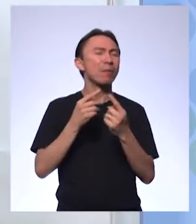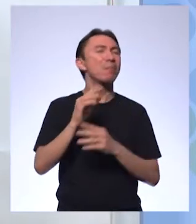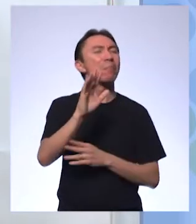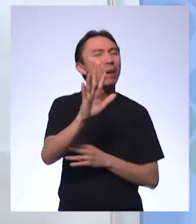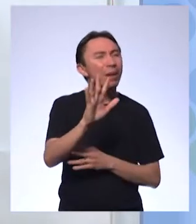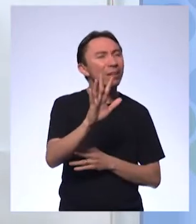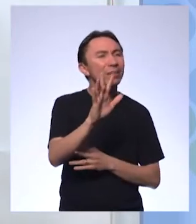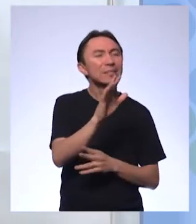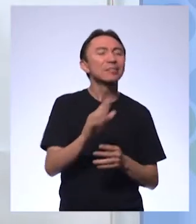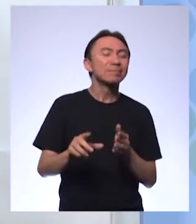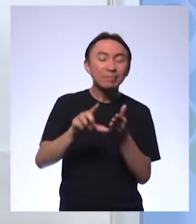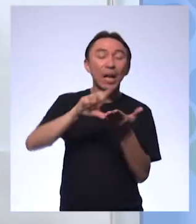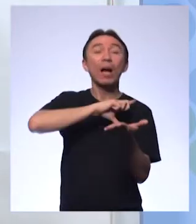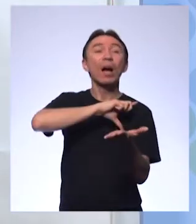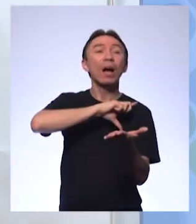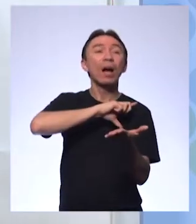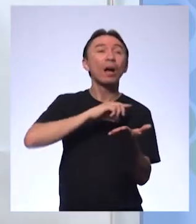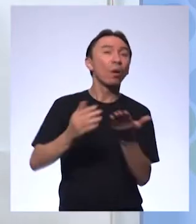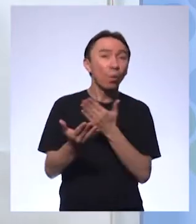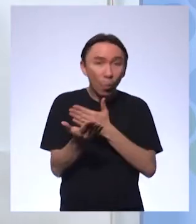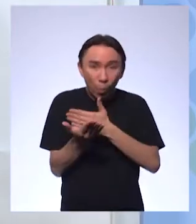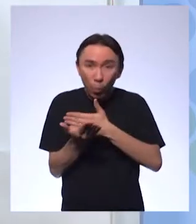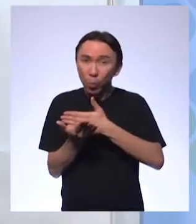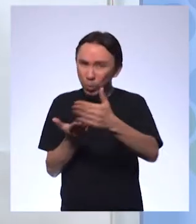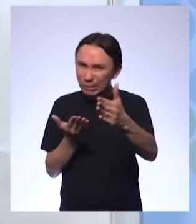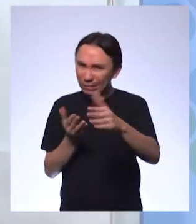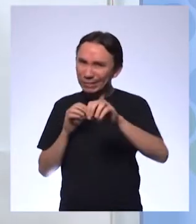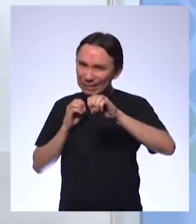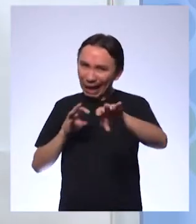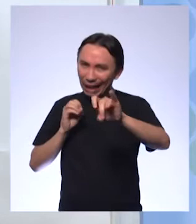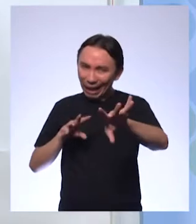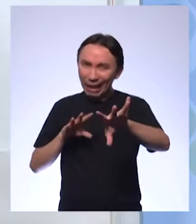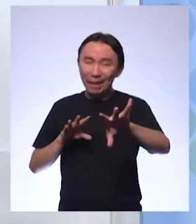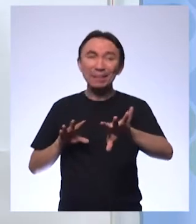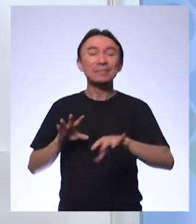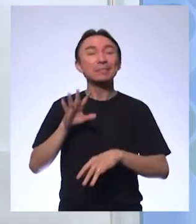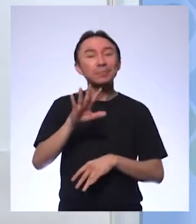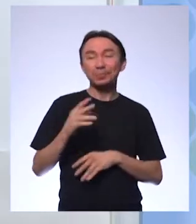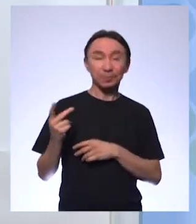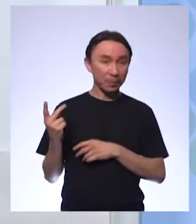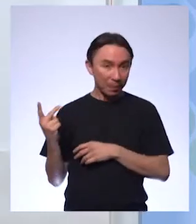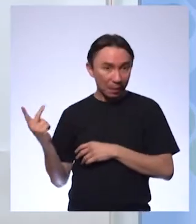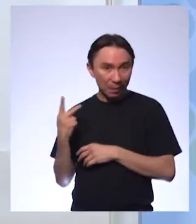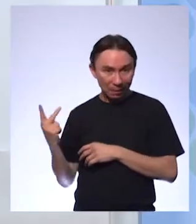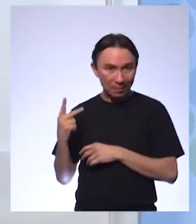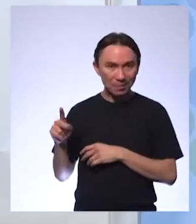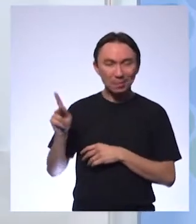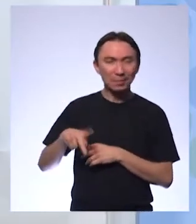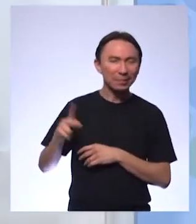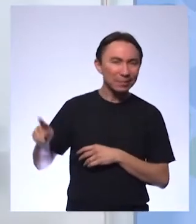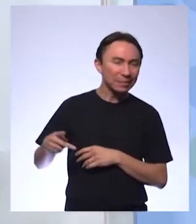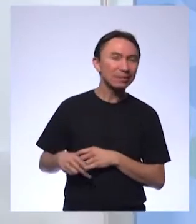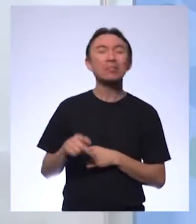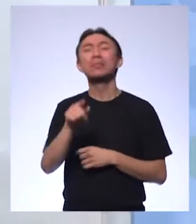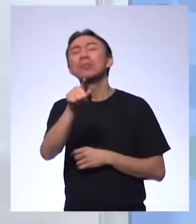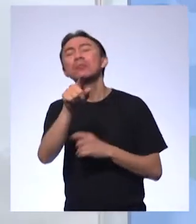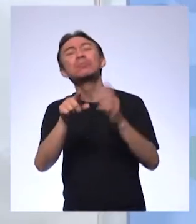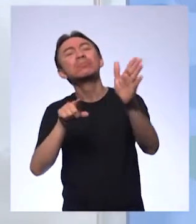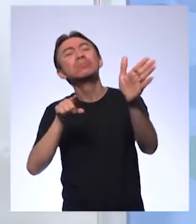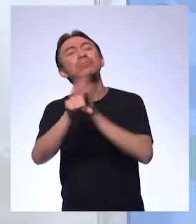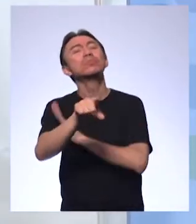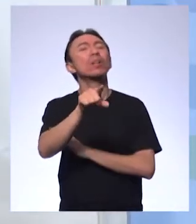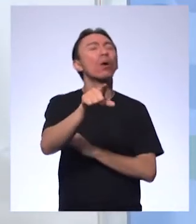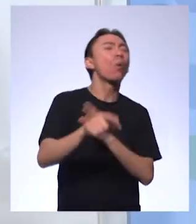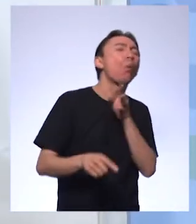da gente começar a aula propriamente dita, eu e o professor Magno, a gente quer saber o que você já sabe aí sobre o